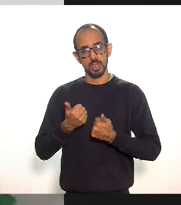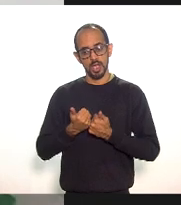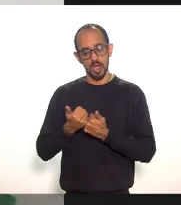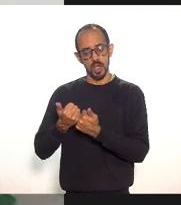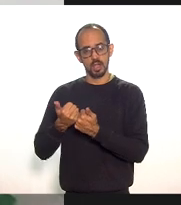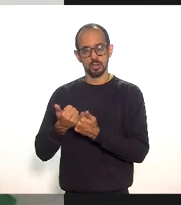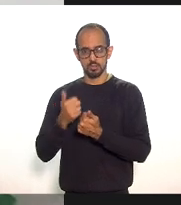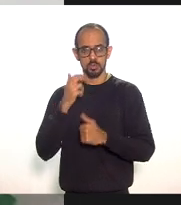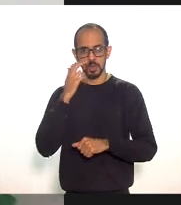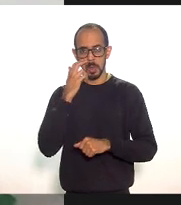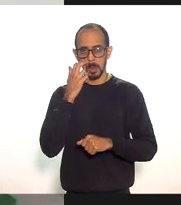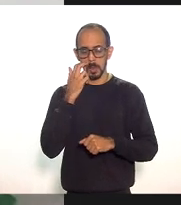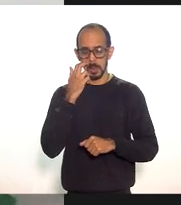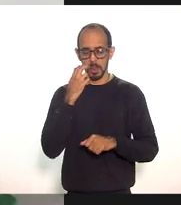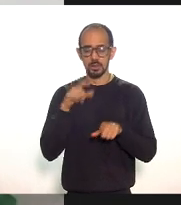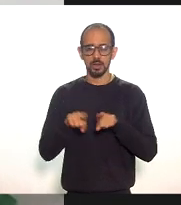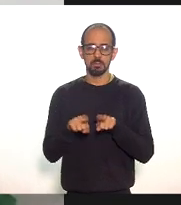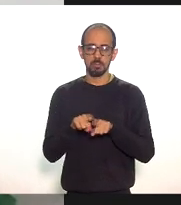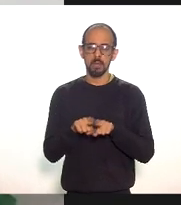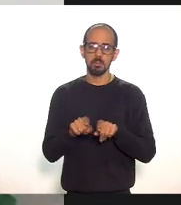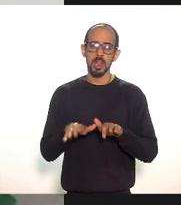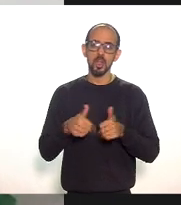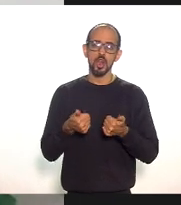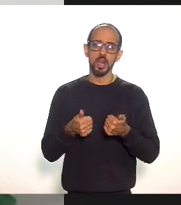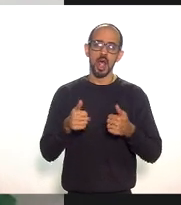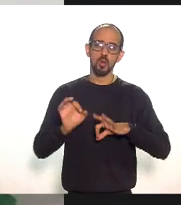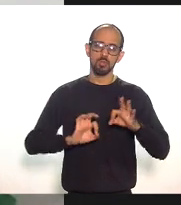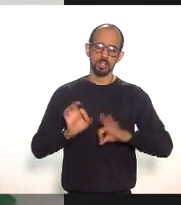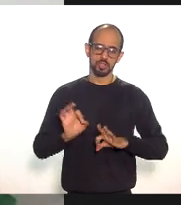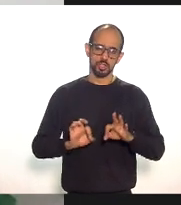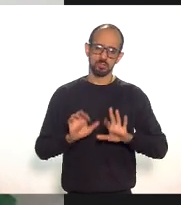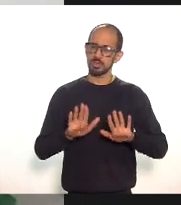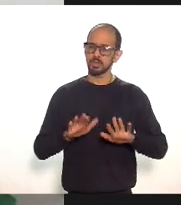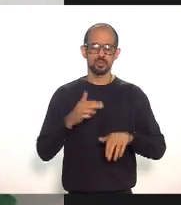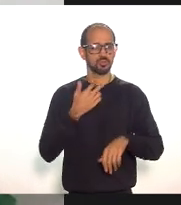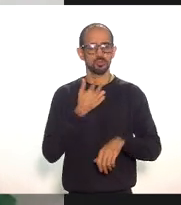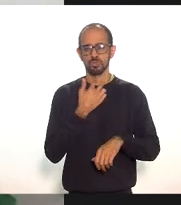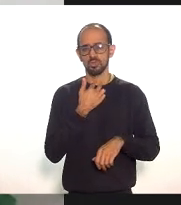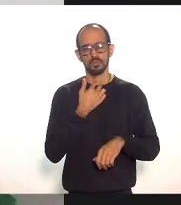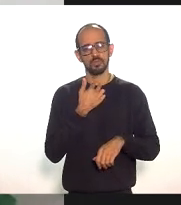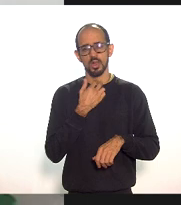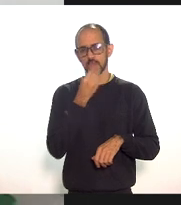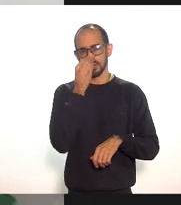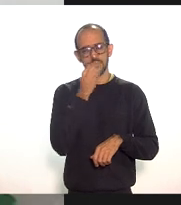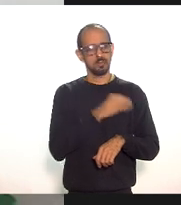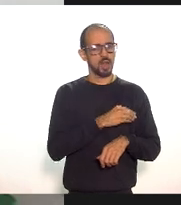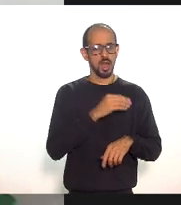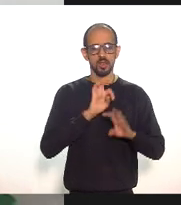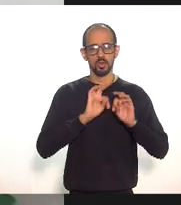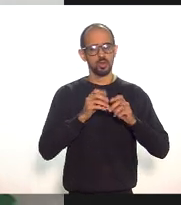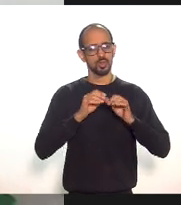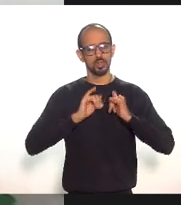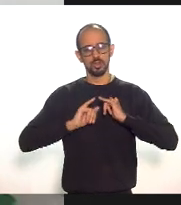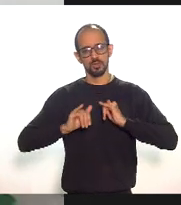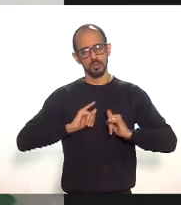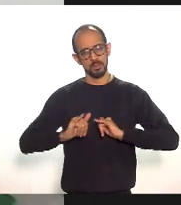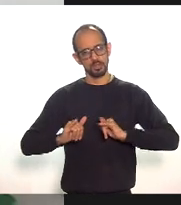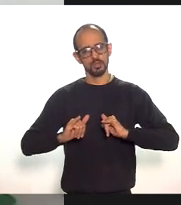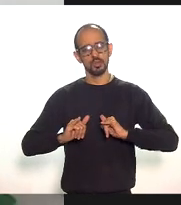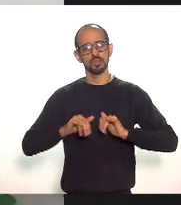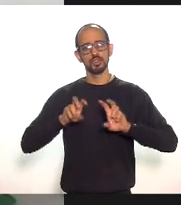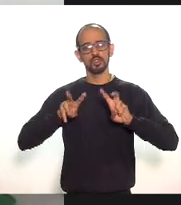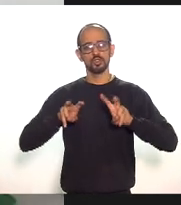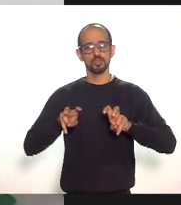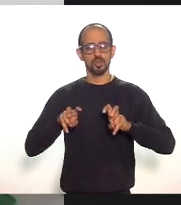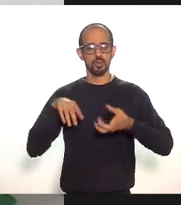projeto, mas, evidentemente, não podemos prescindir, nesse momento, de dados relativos à realidade